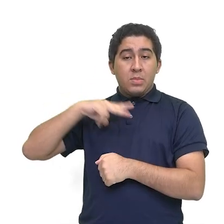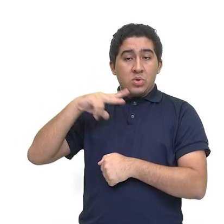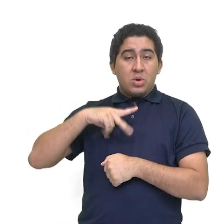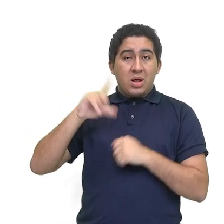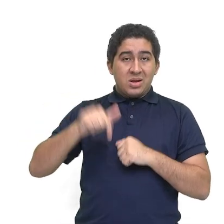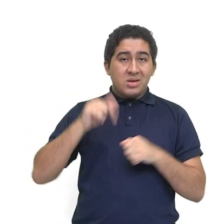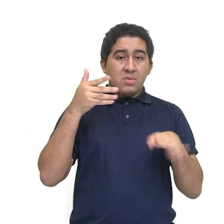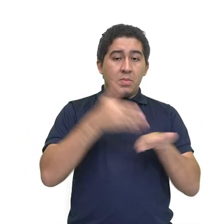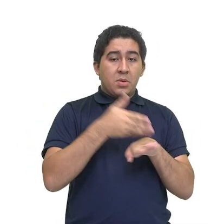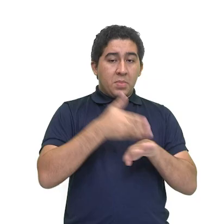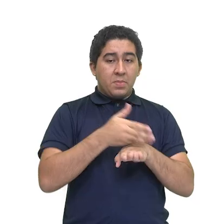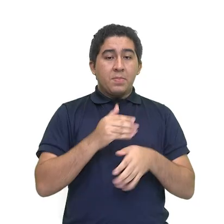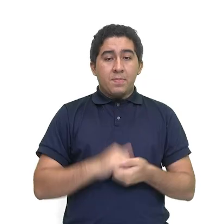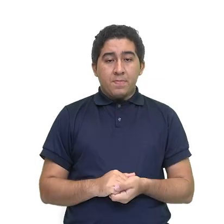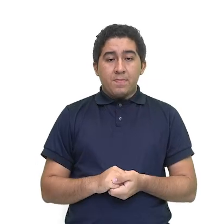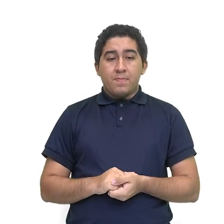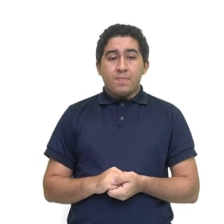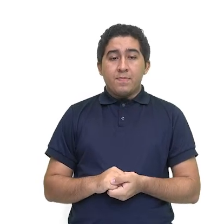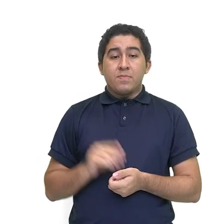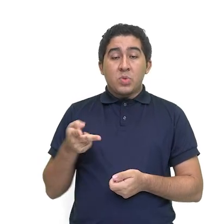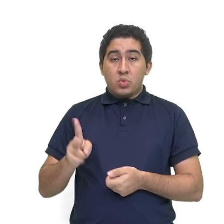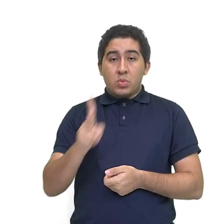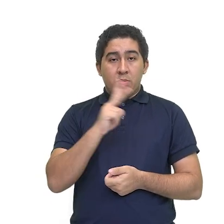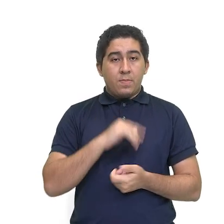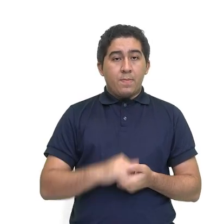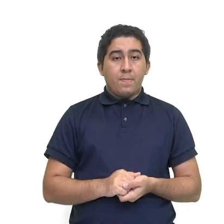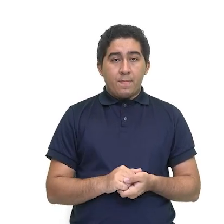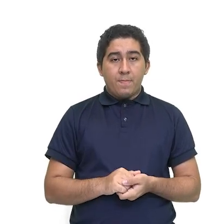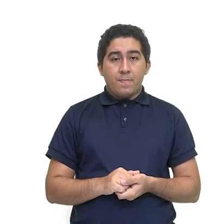privada nesse processo. Vamos lá, então, vamos adiante.